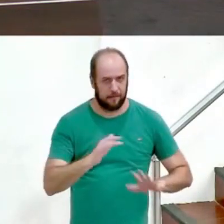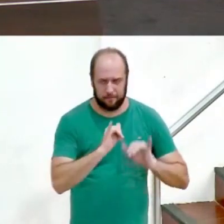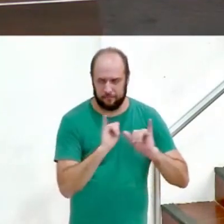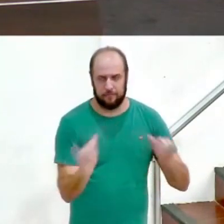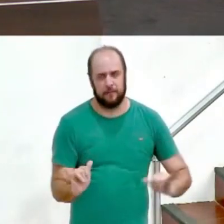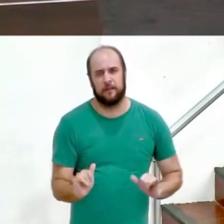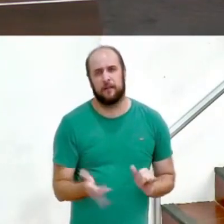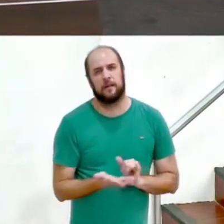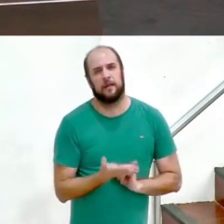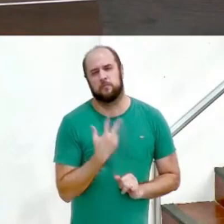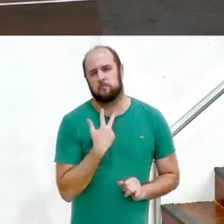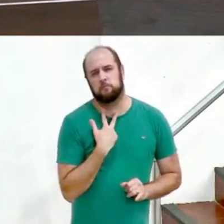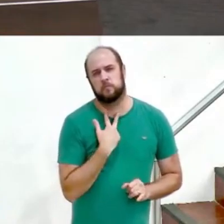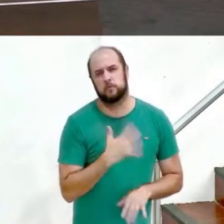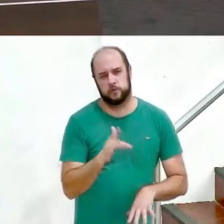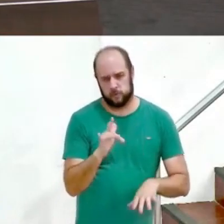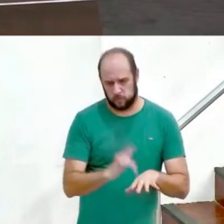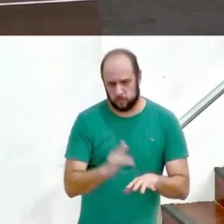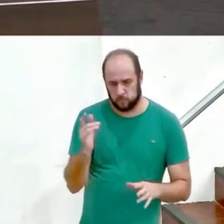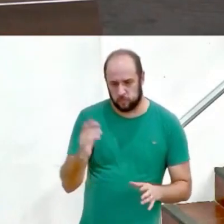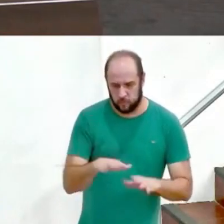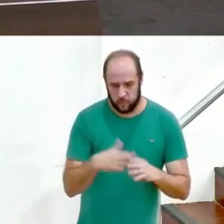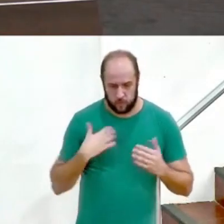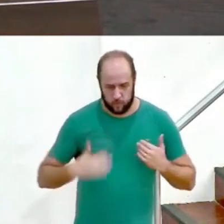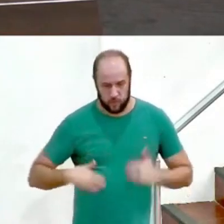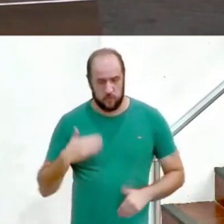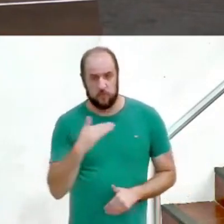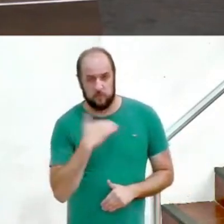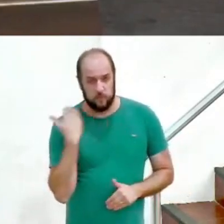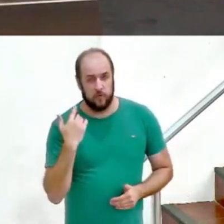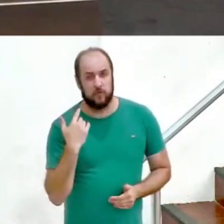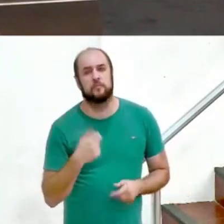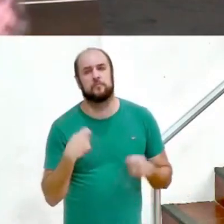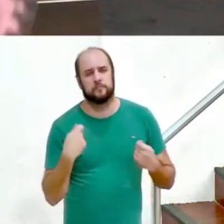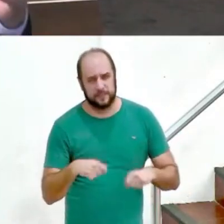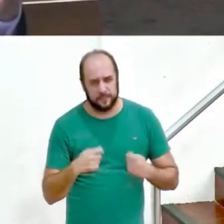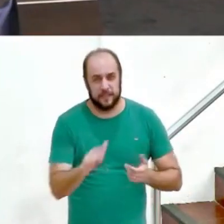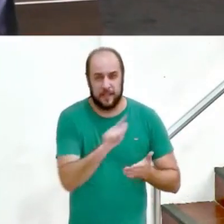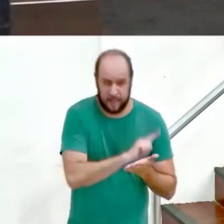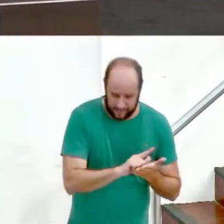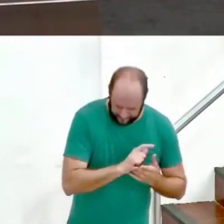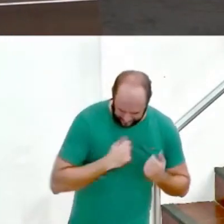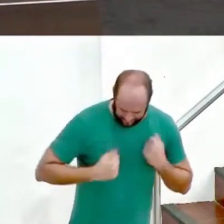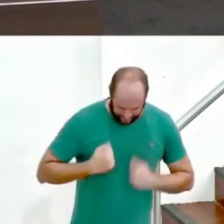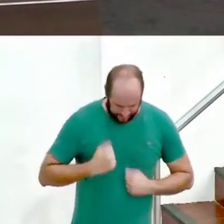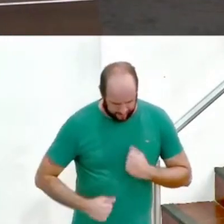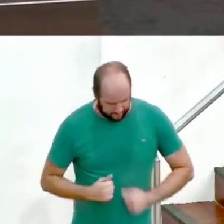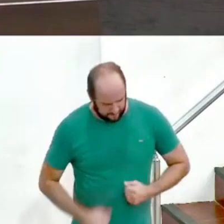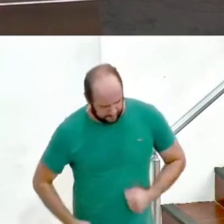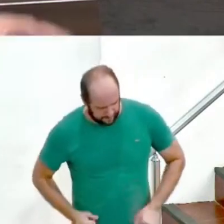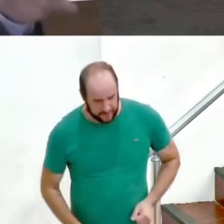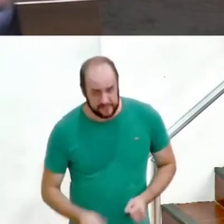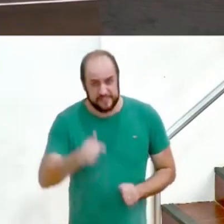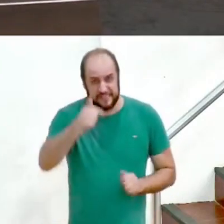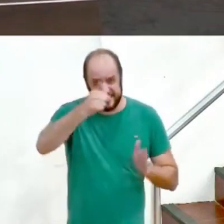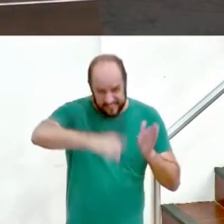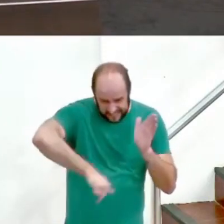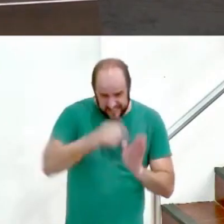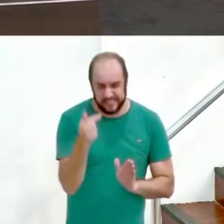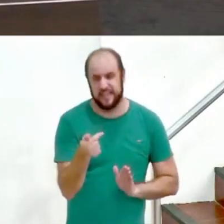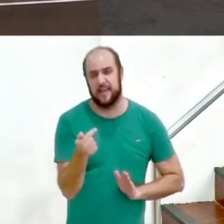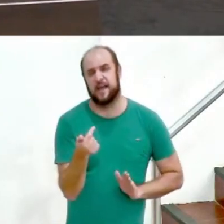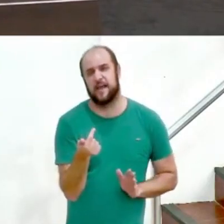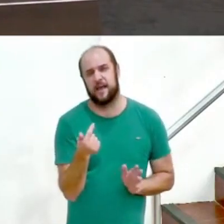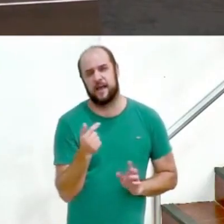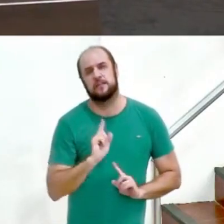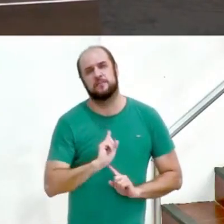respeito da contaminação e da impureza, que eles deveriam se lavar pelo menos 7 vezes para que